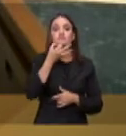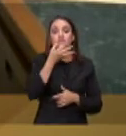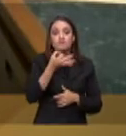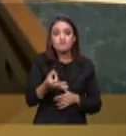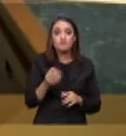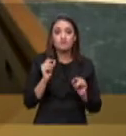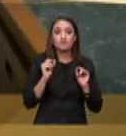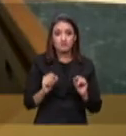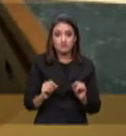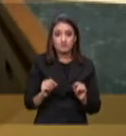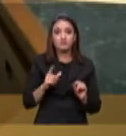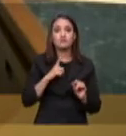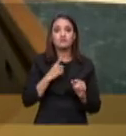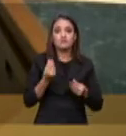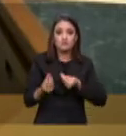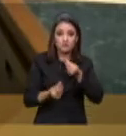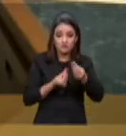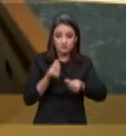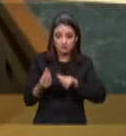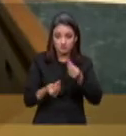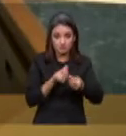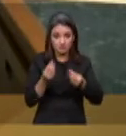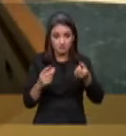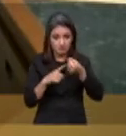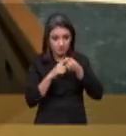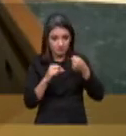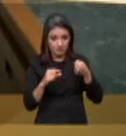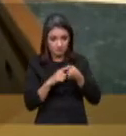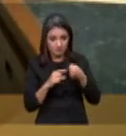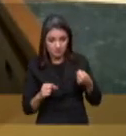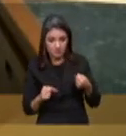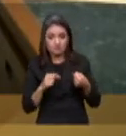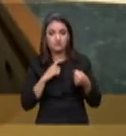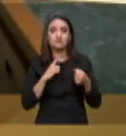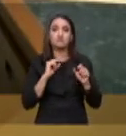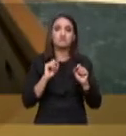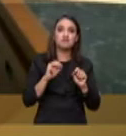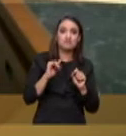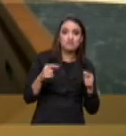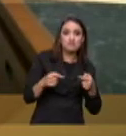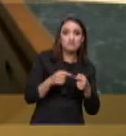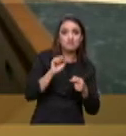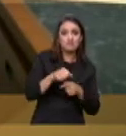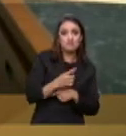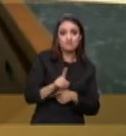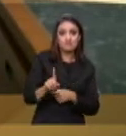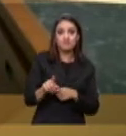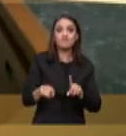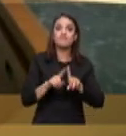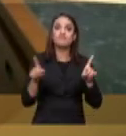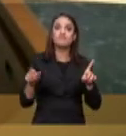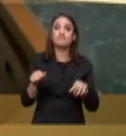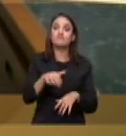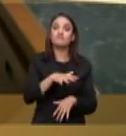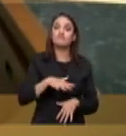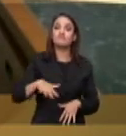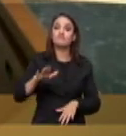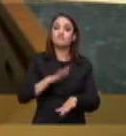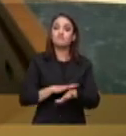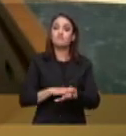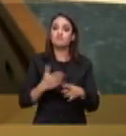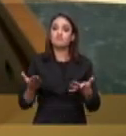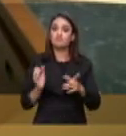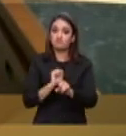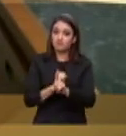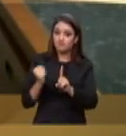ainda validade constitucional de uma norma que inicialmente era considerada válida em face de um quadro social e um